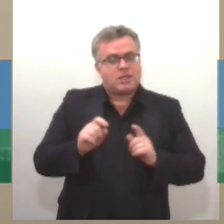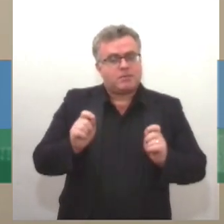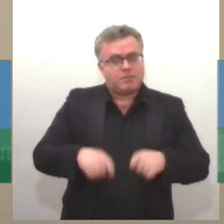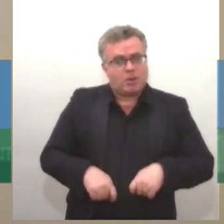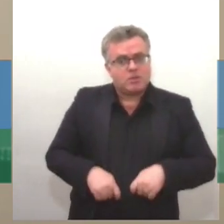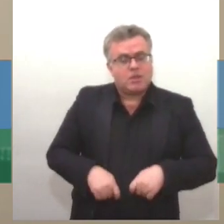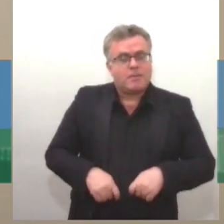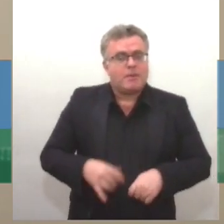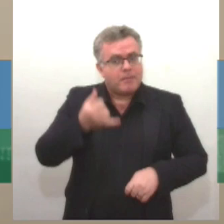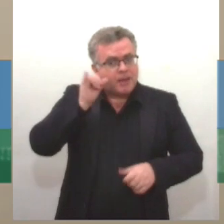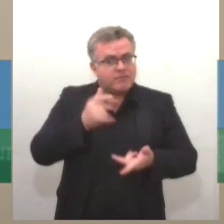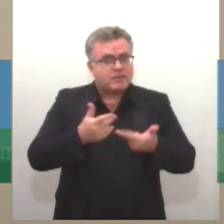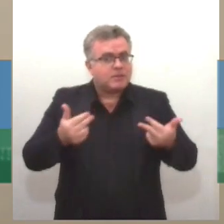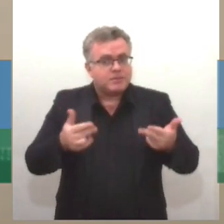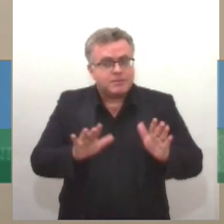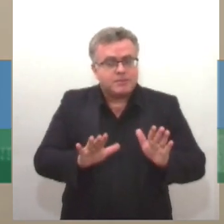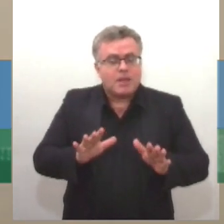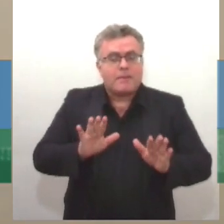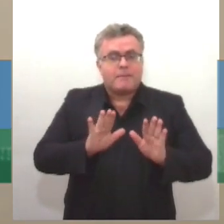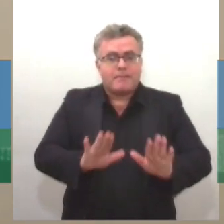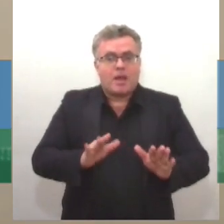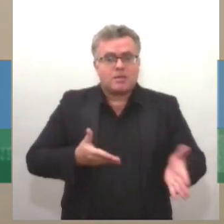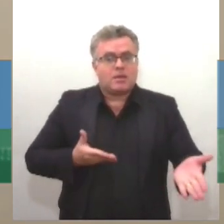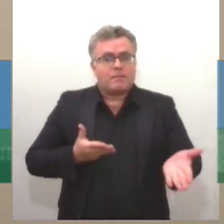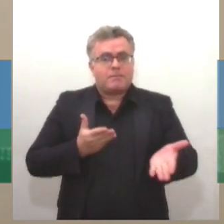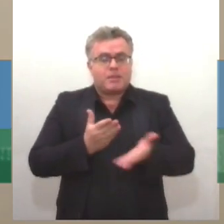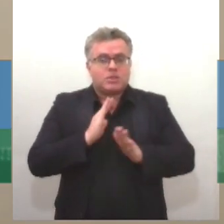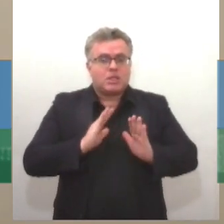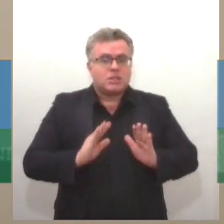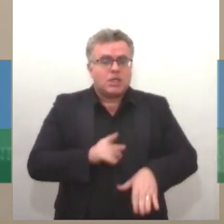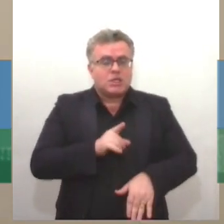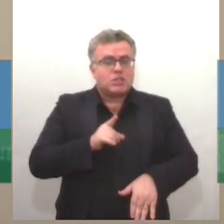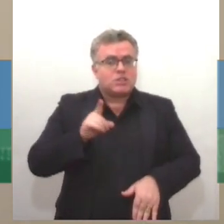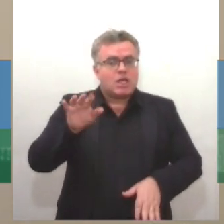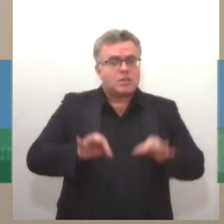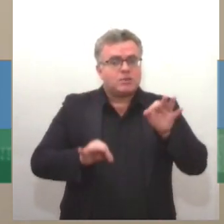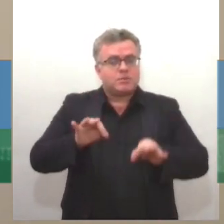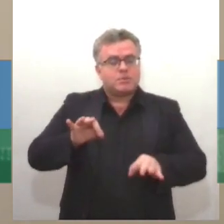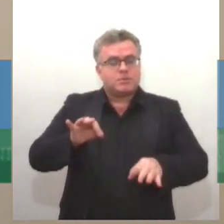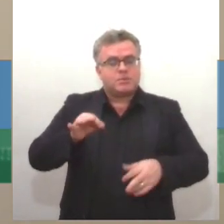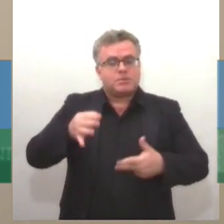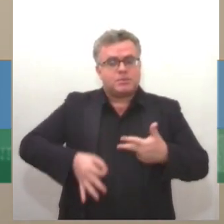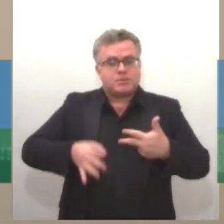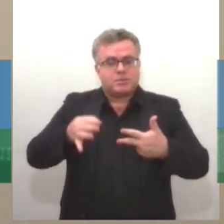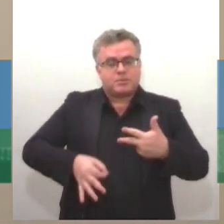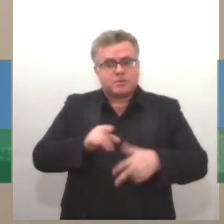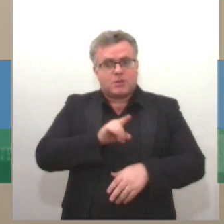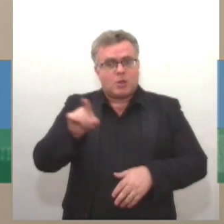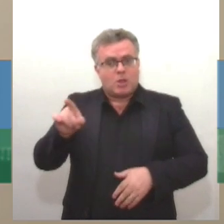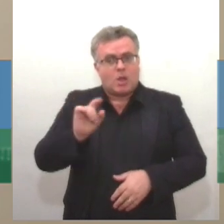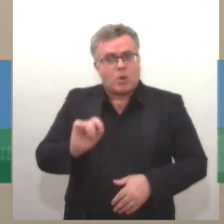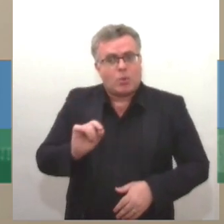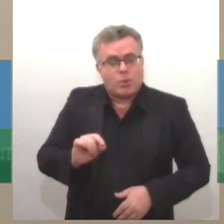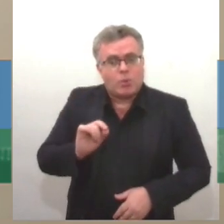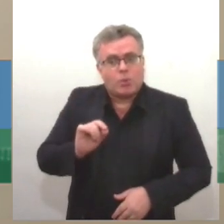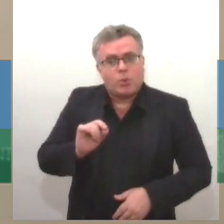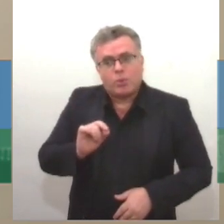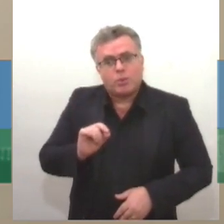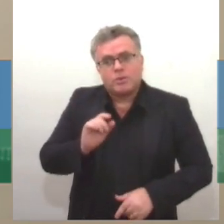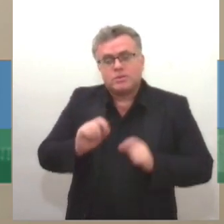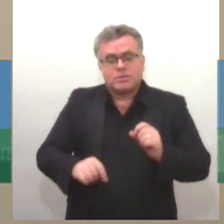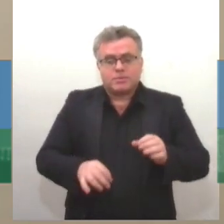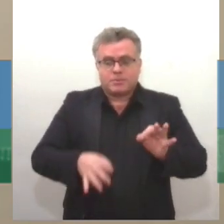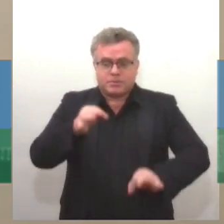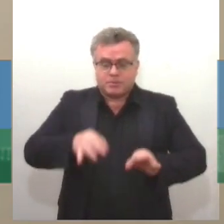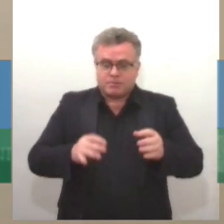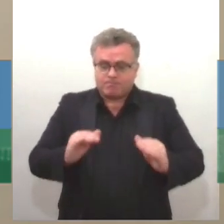se aprovado, junto ao Poder Judiciário, especialmente o Supremo Tribunal Federal, no sentido de deixar claro